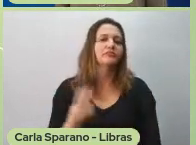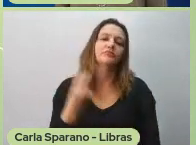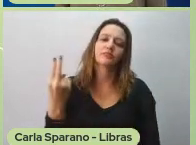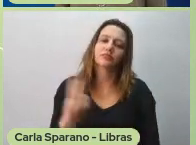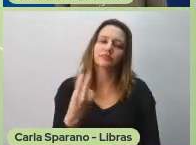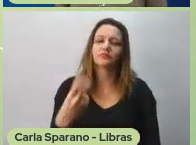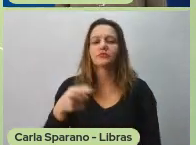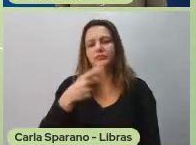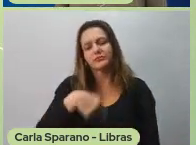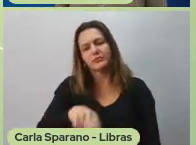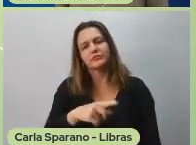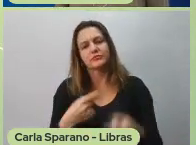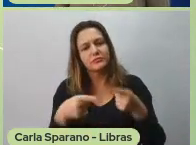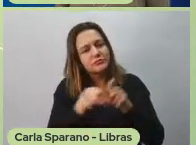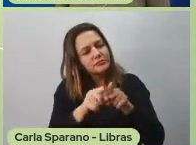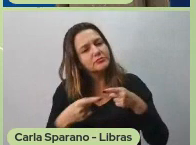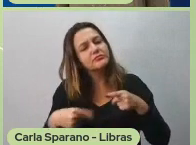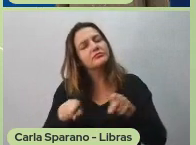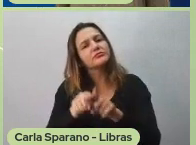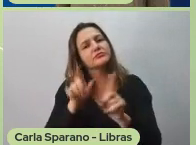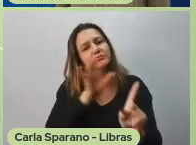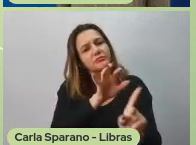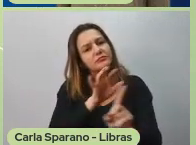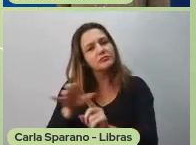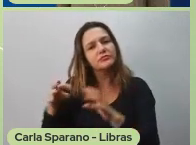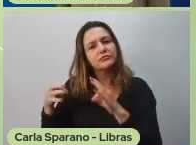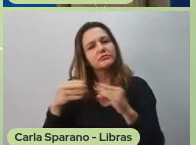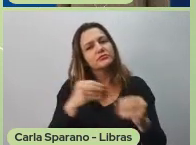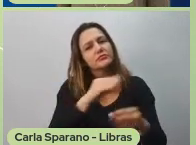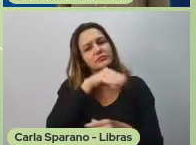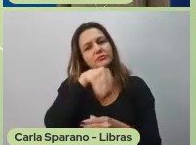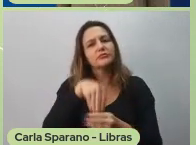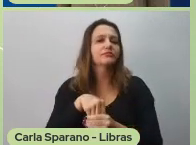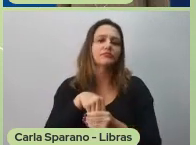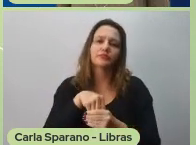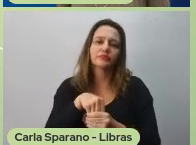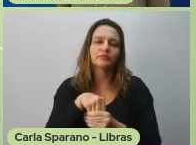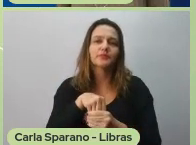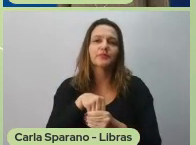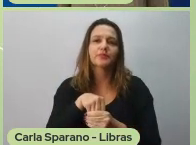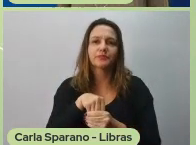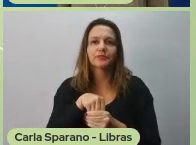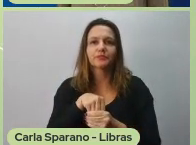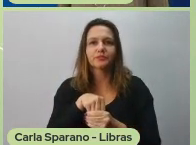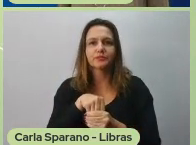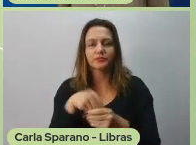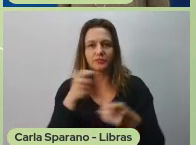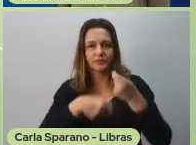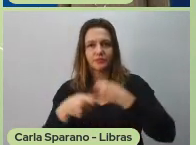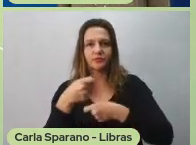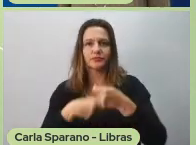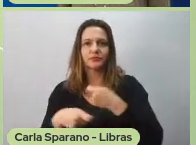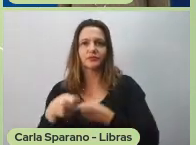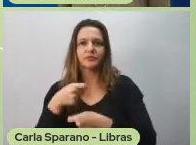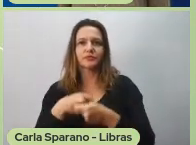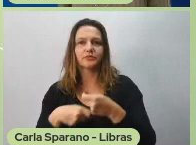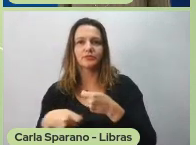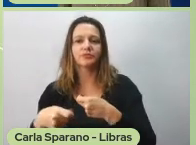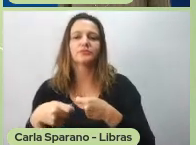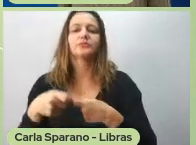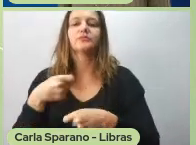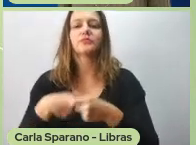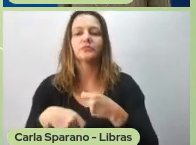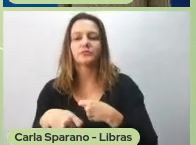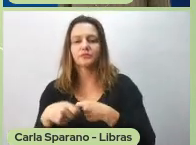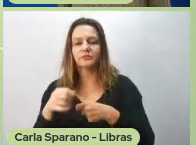nossos parceiros, influenciar todo mundo que faz parte desse mercado, para que eles realmente